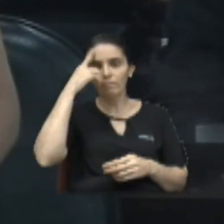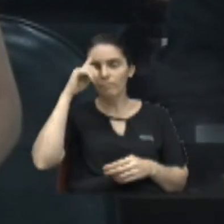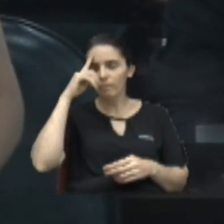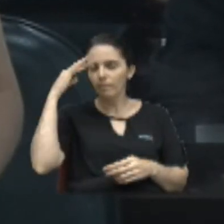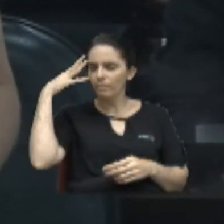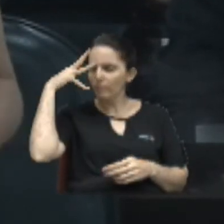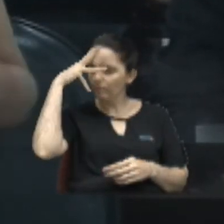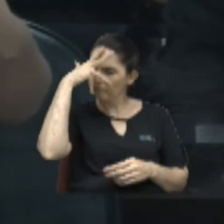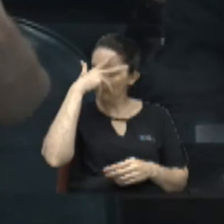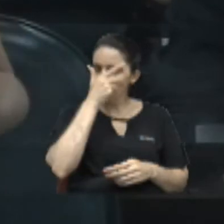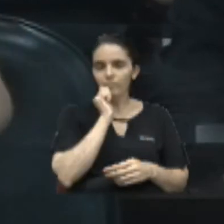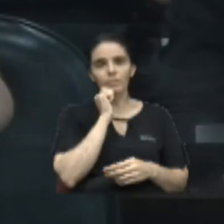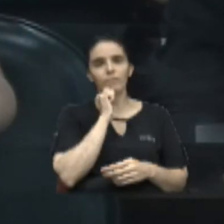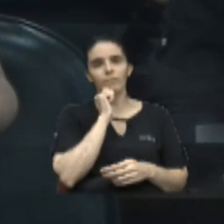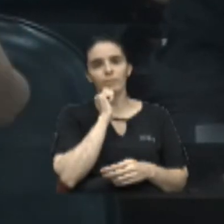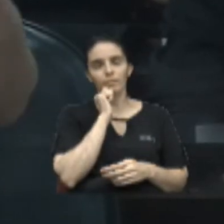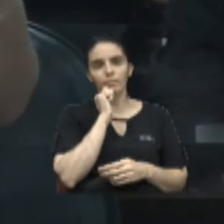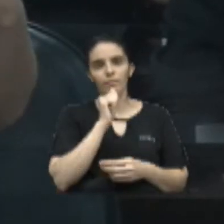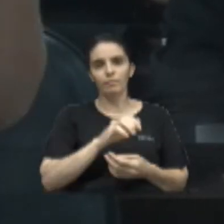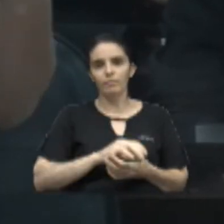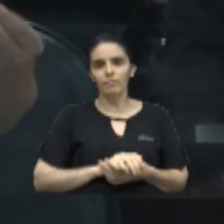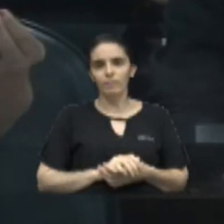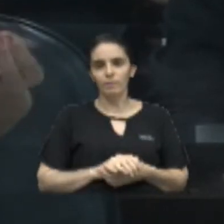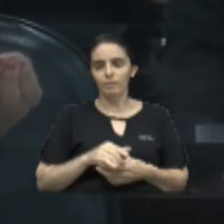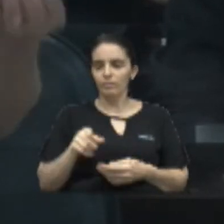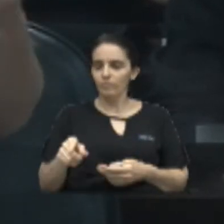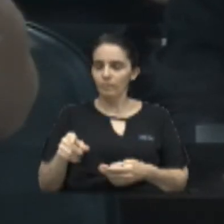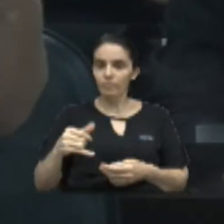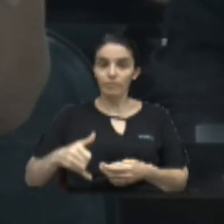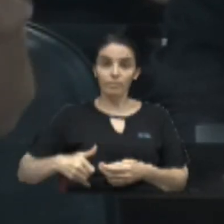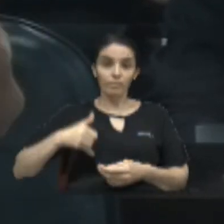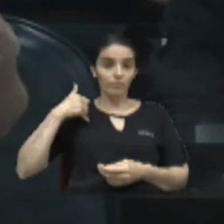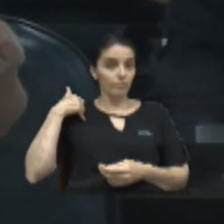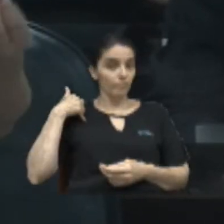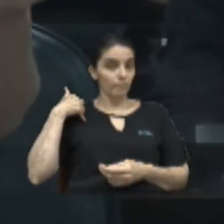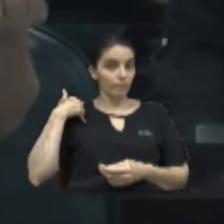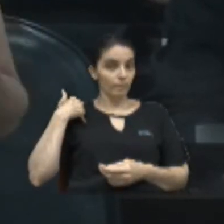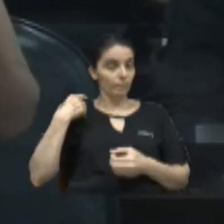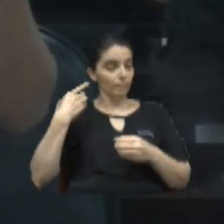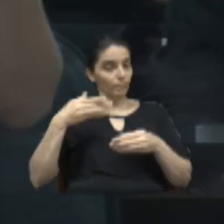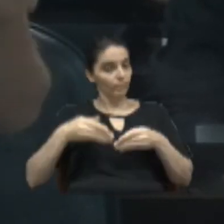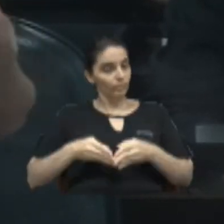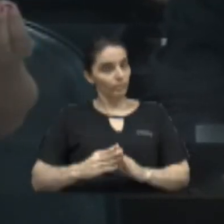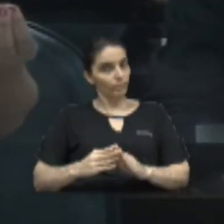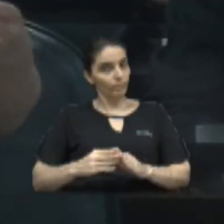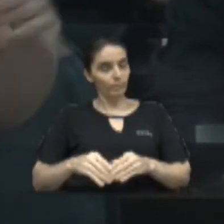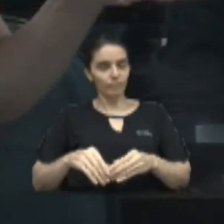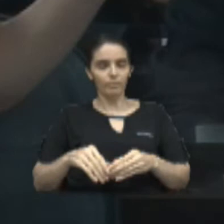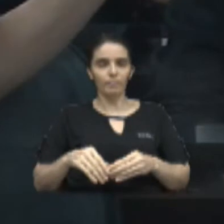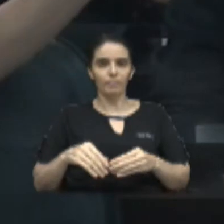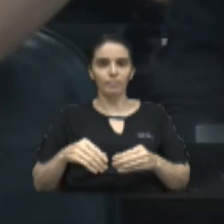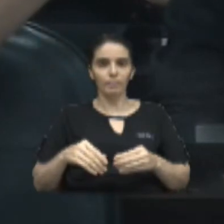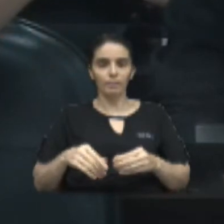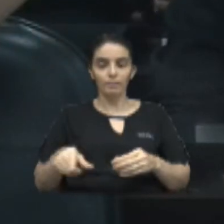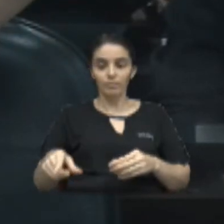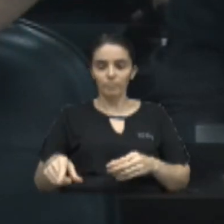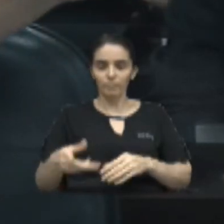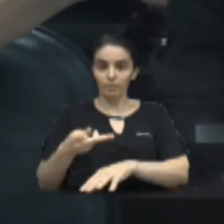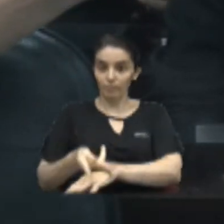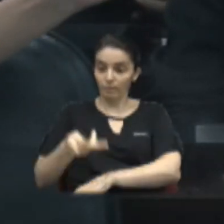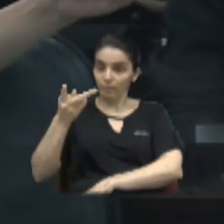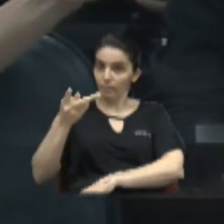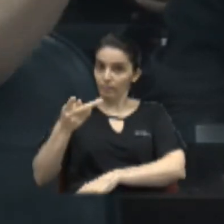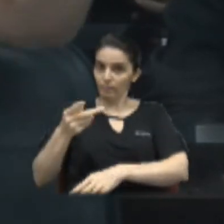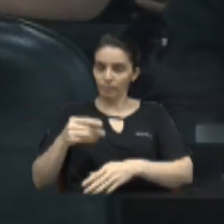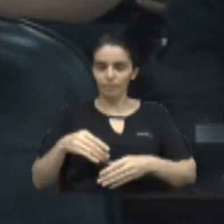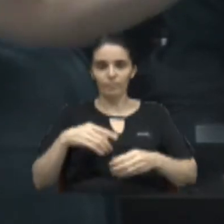nossa cidade e como ele tanto se orgulhava de dizer, ele era limeirense porque tinha esse título. Muitas vezes, né,